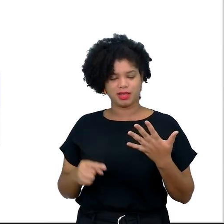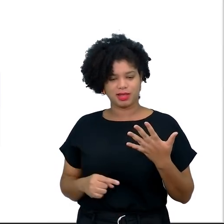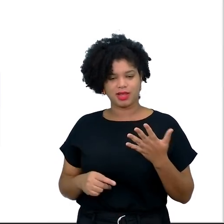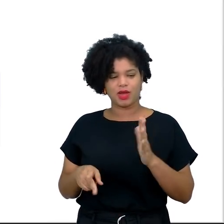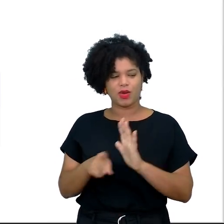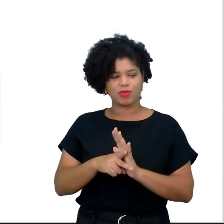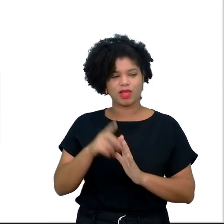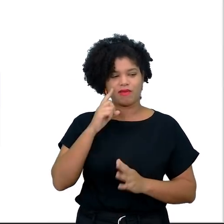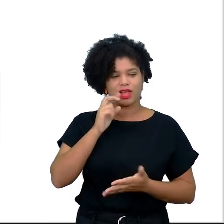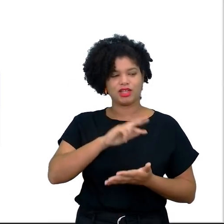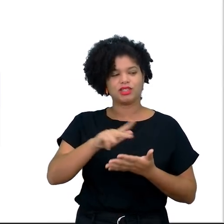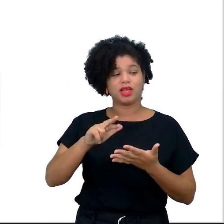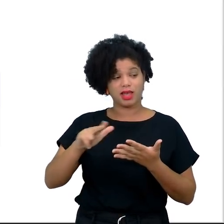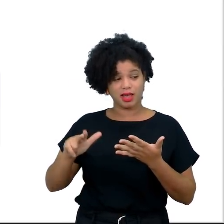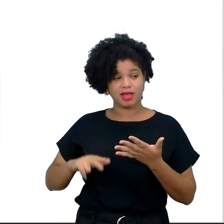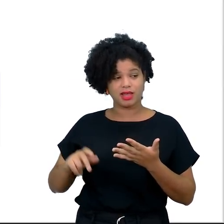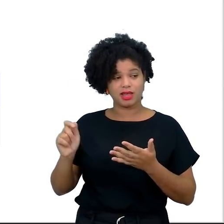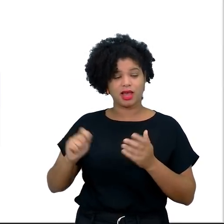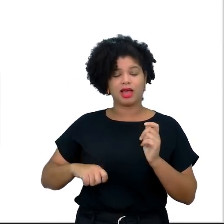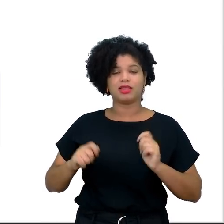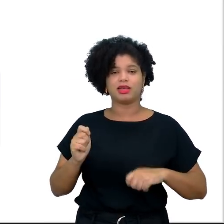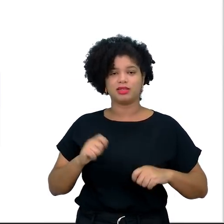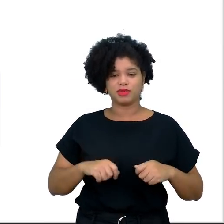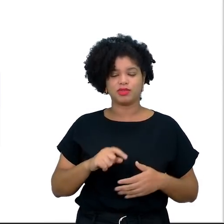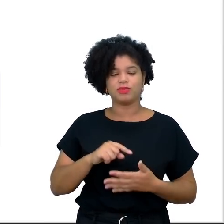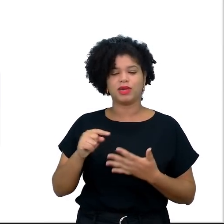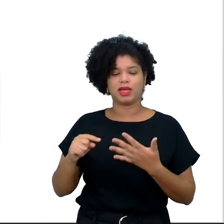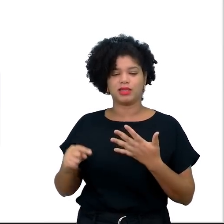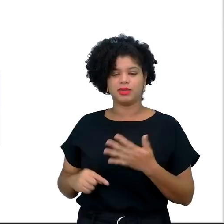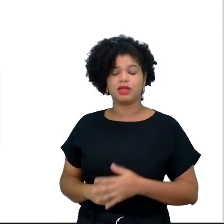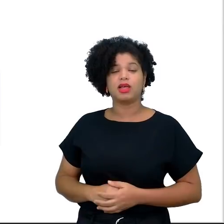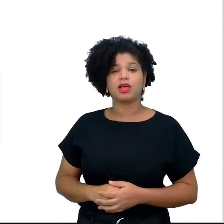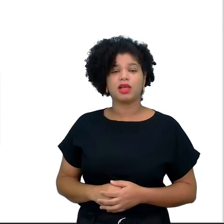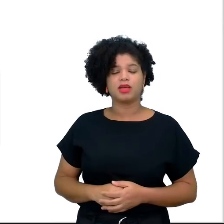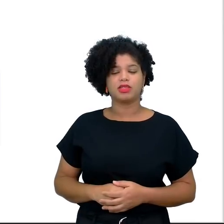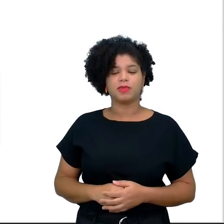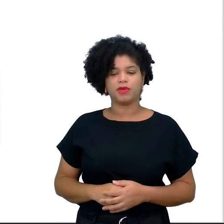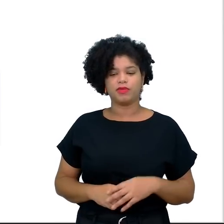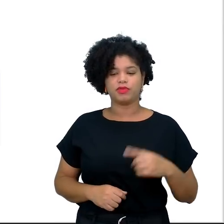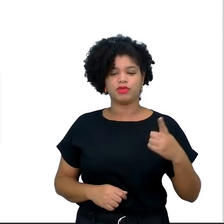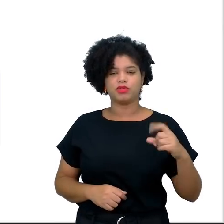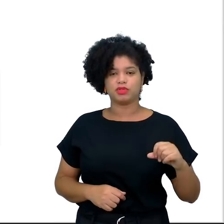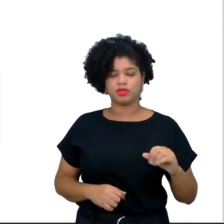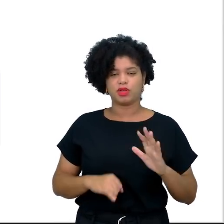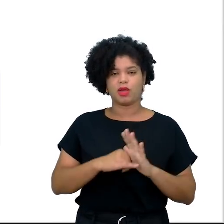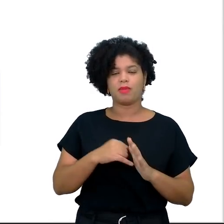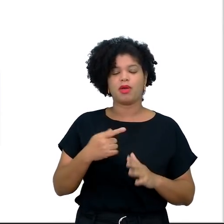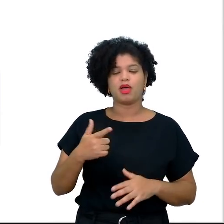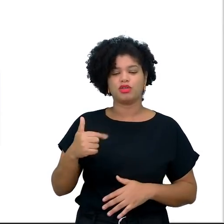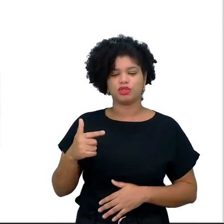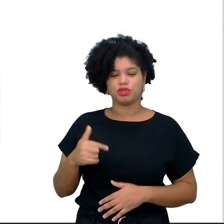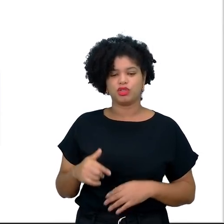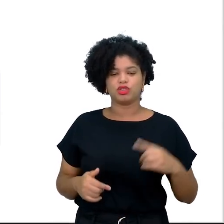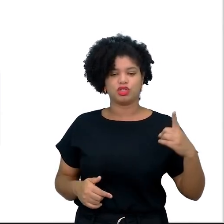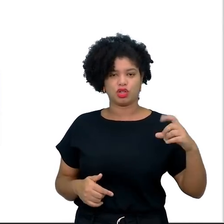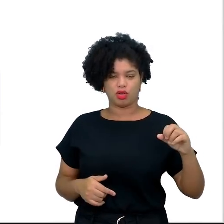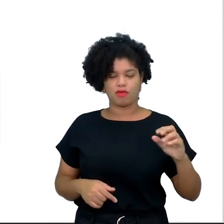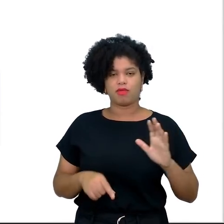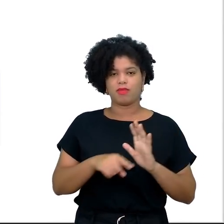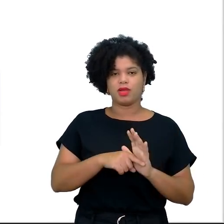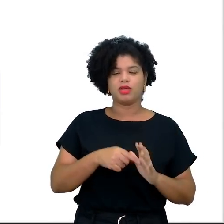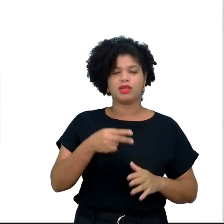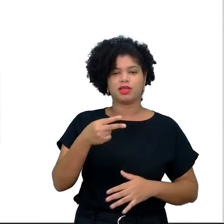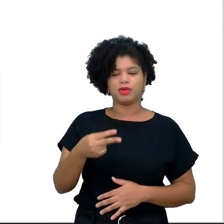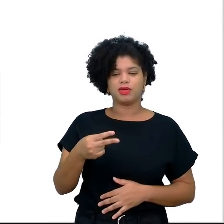trazendo diferentes possibilidades de resoluções, né? Por exemplo, 19 menos 2, né, que é igual